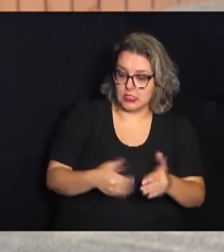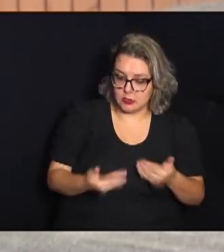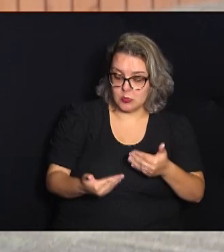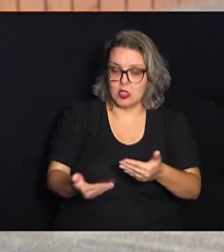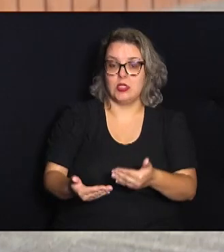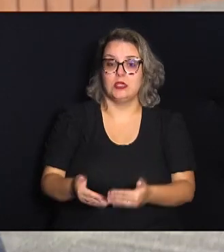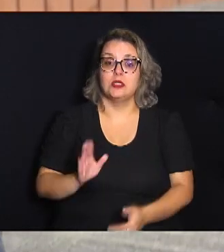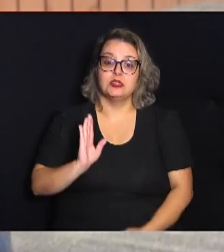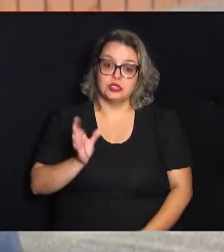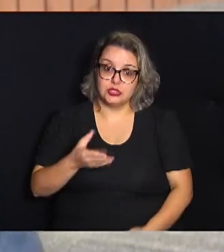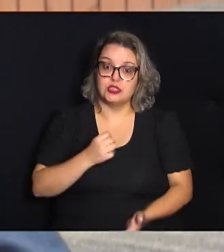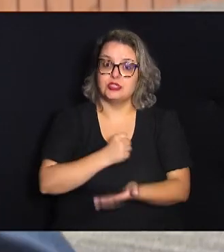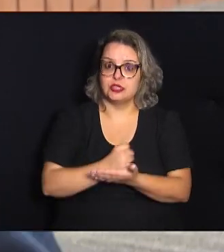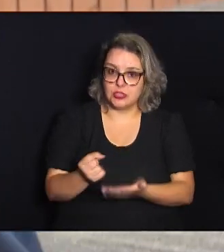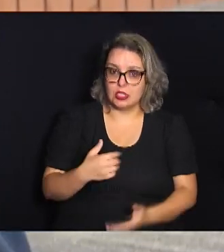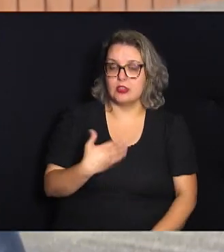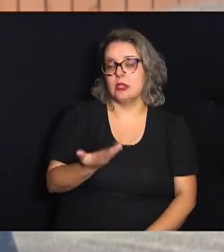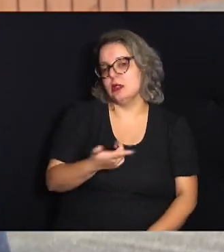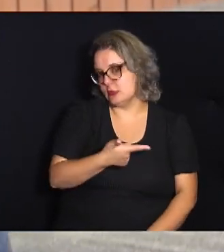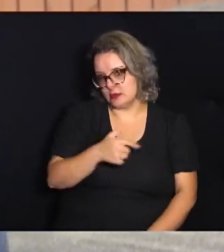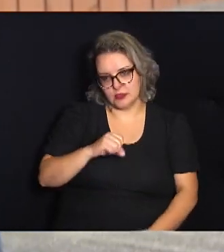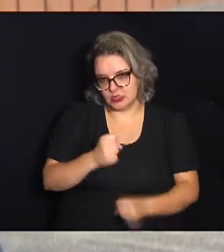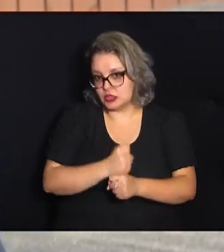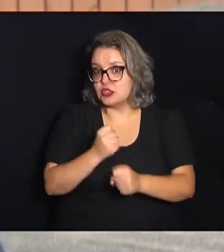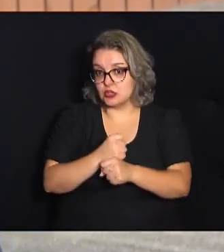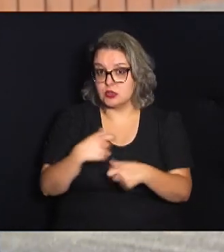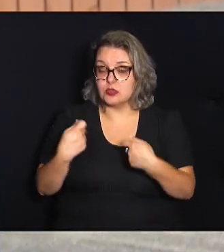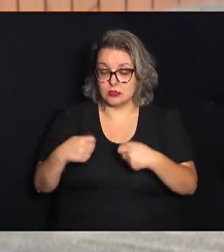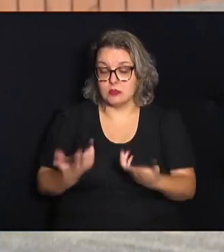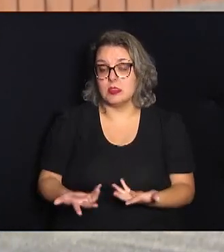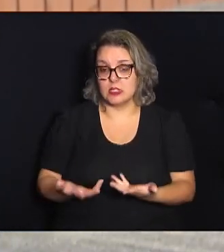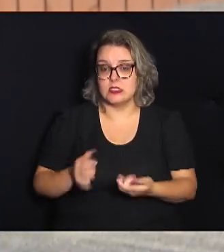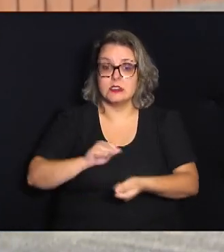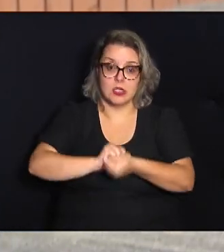se passaram 20 anos e ela se faz necessário ser